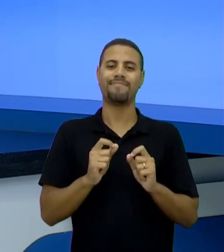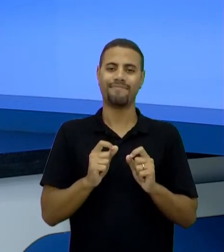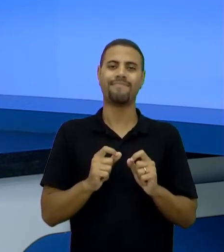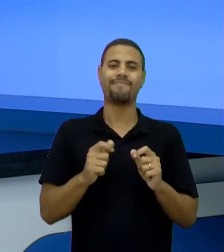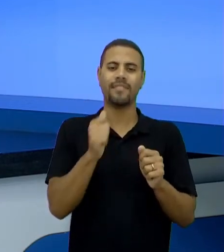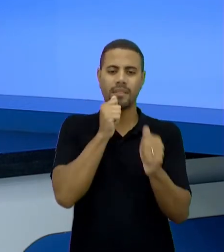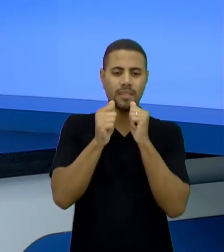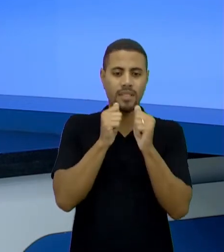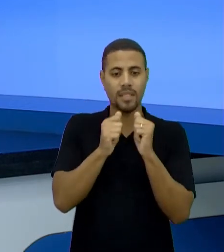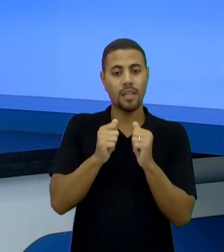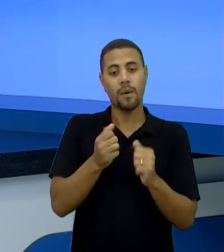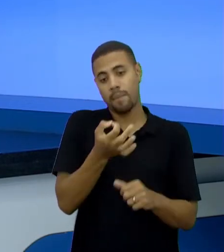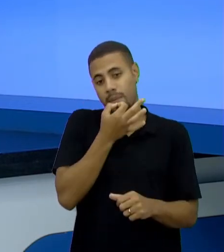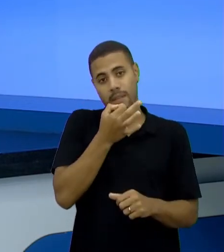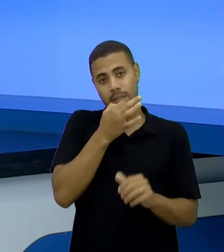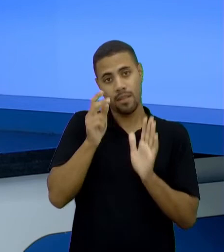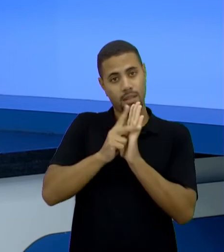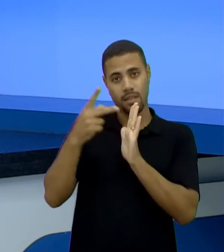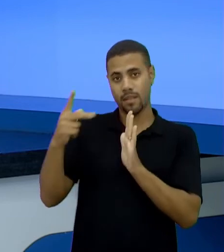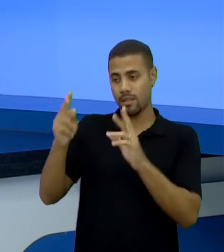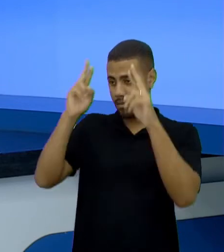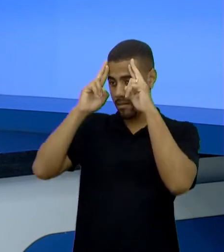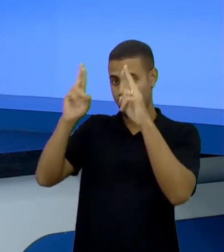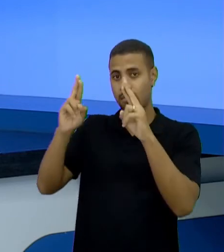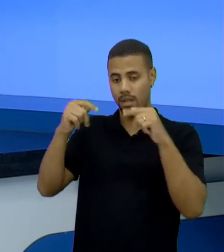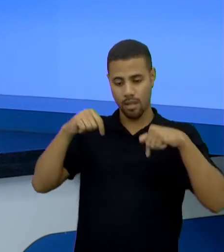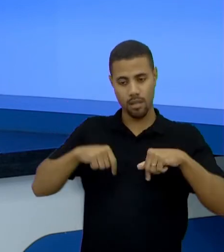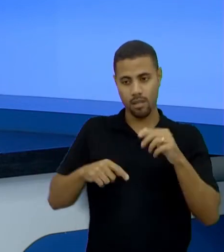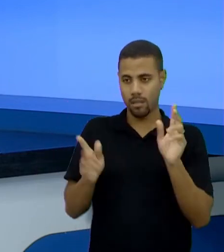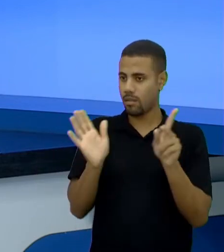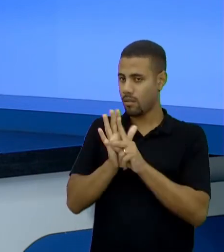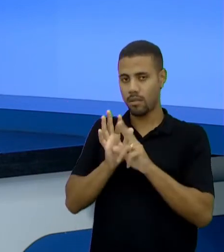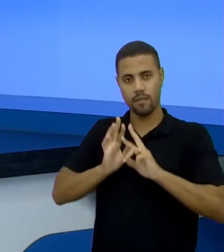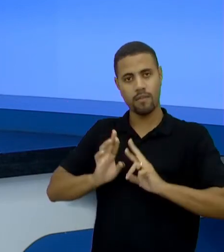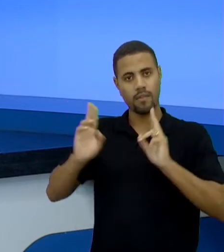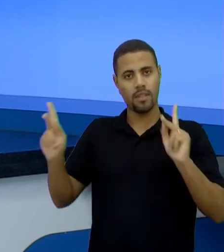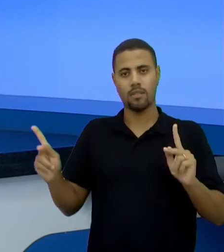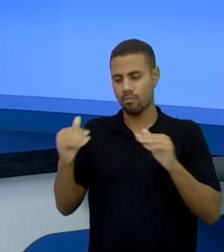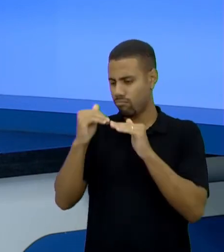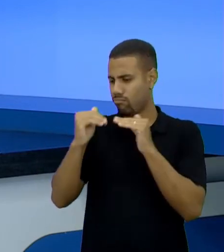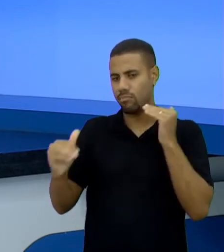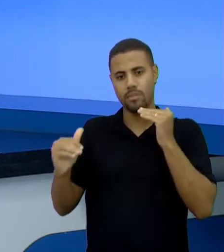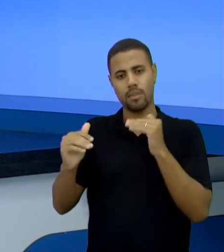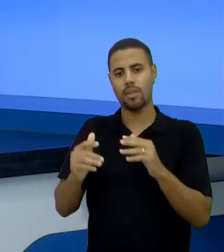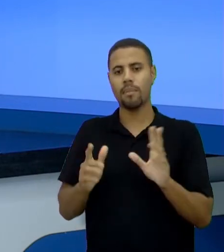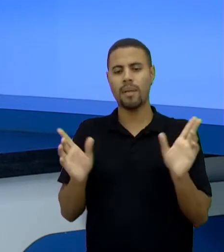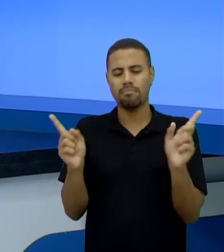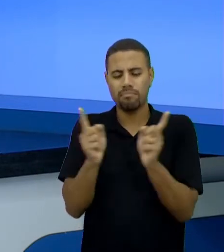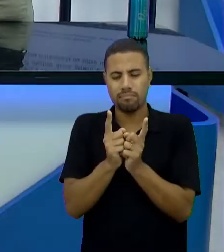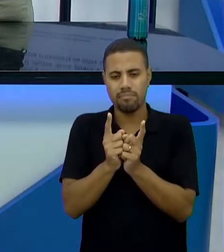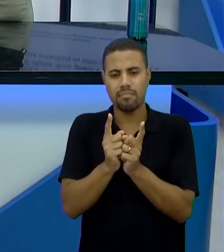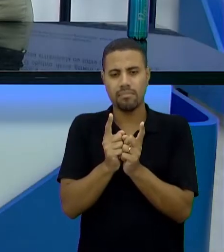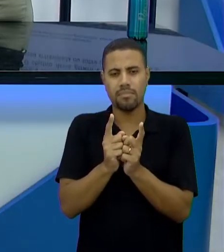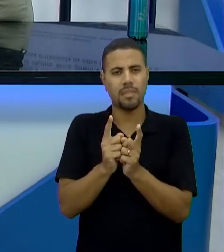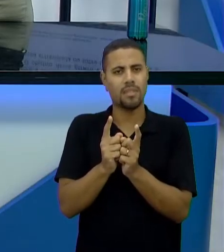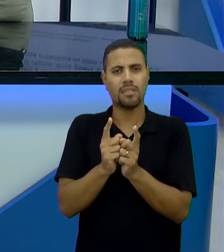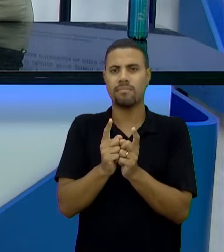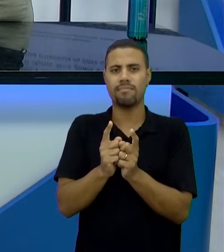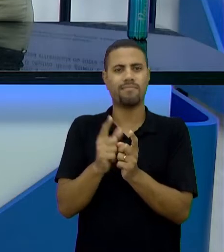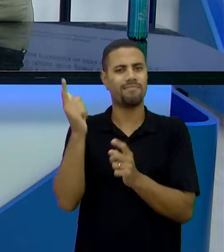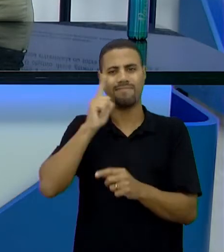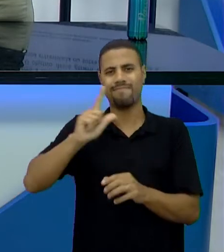entrevistado tem a opinião dele, nós temos a nossa. É que, assim, ficou curtinho, a gente não conseguiu se estender,